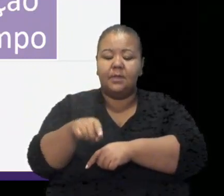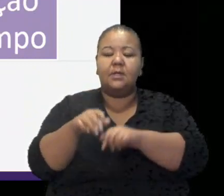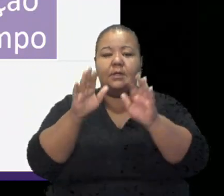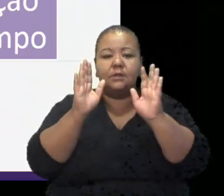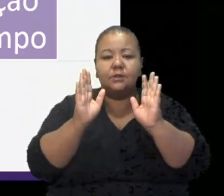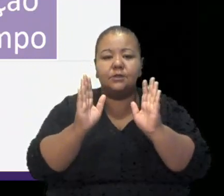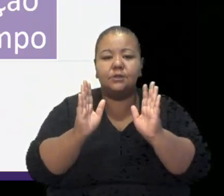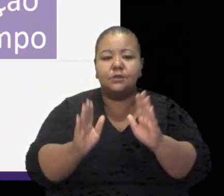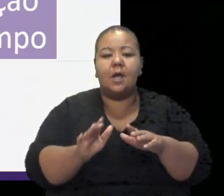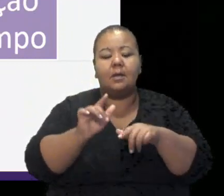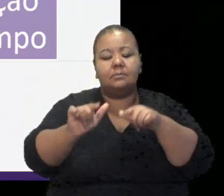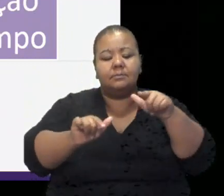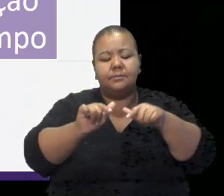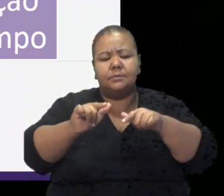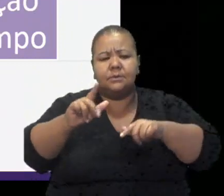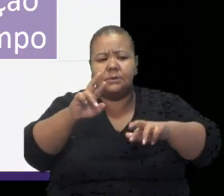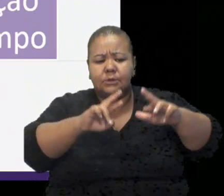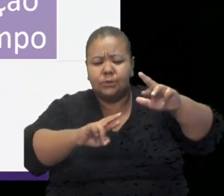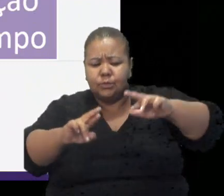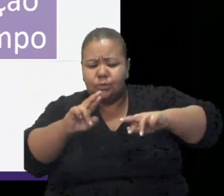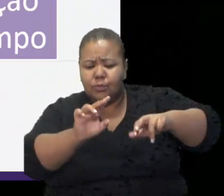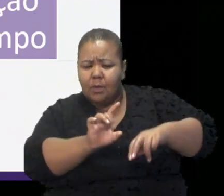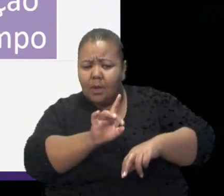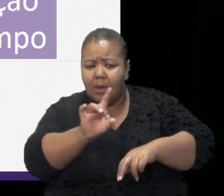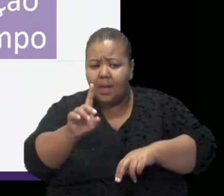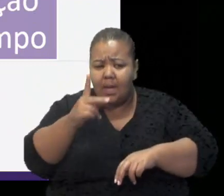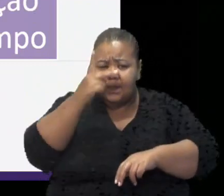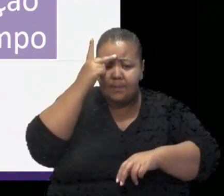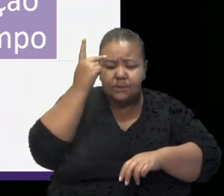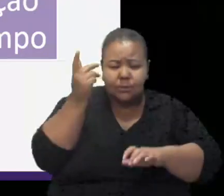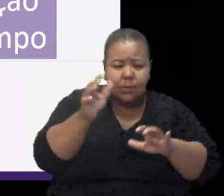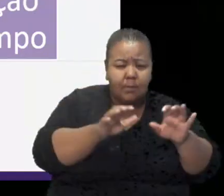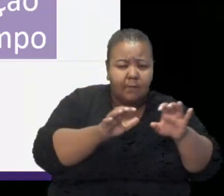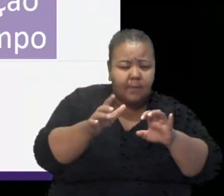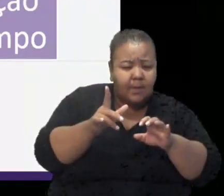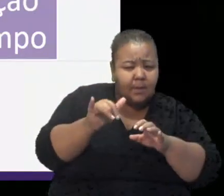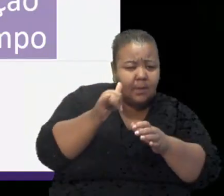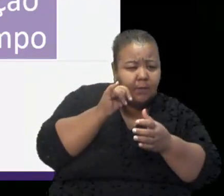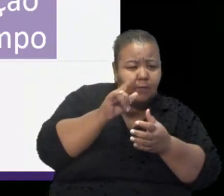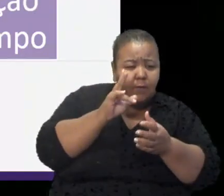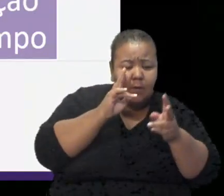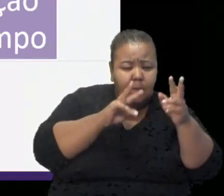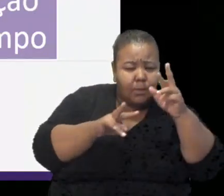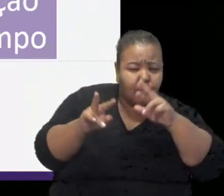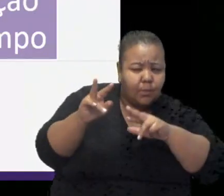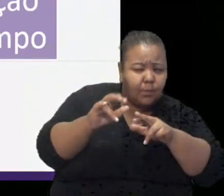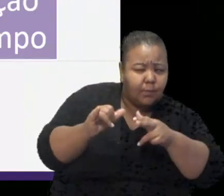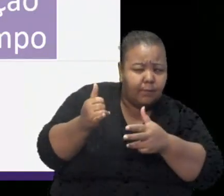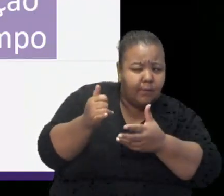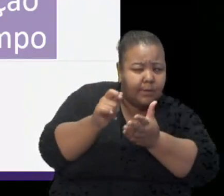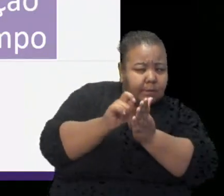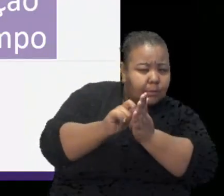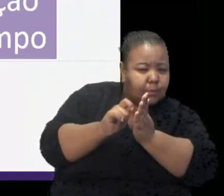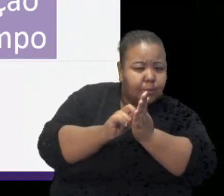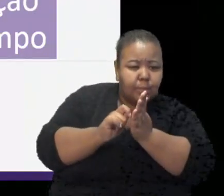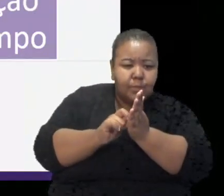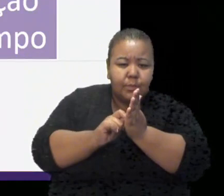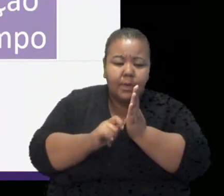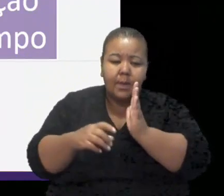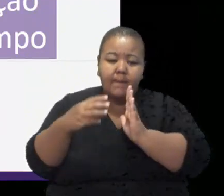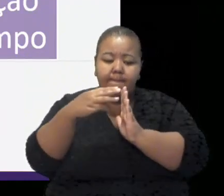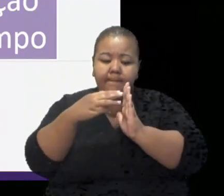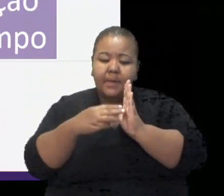que cada operário tinha para fazer o processo produtivo e foi criando todo um registro sistemático de uma análise bem criteriosa dos